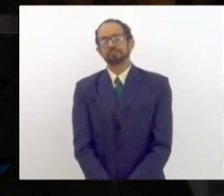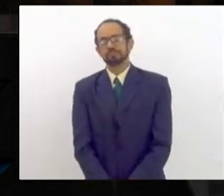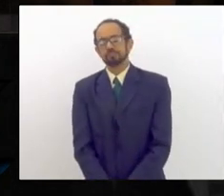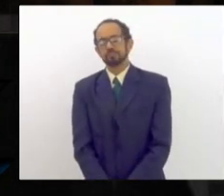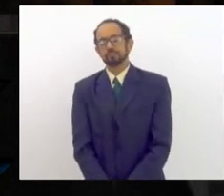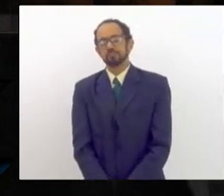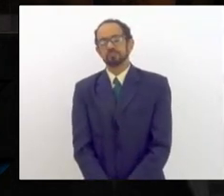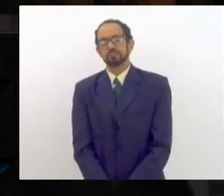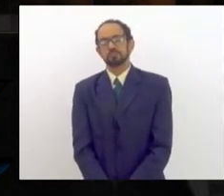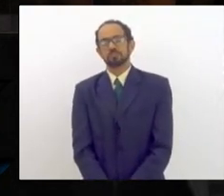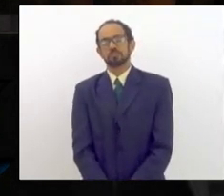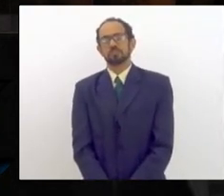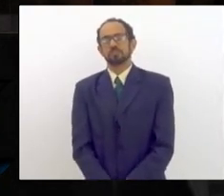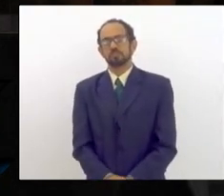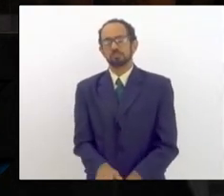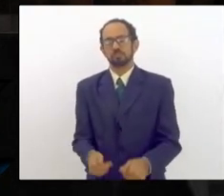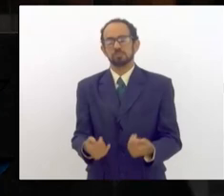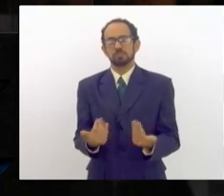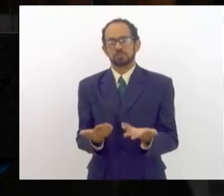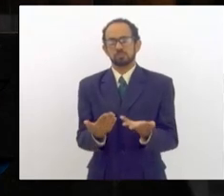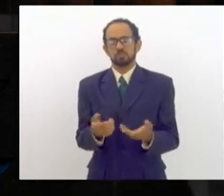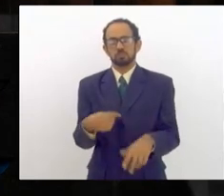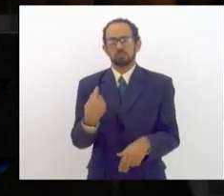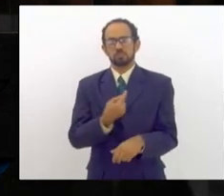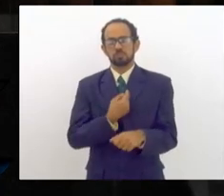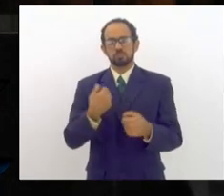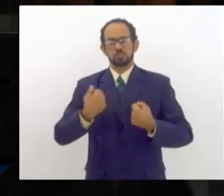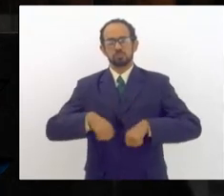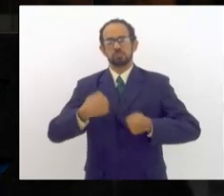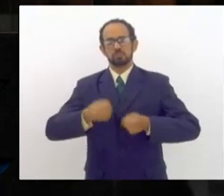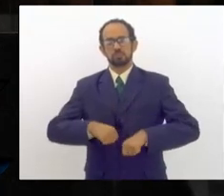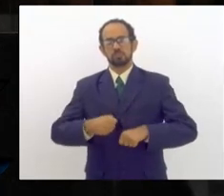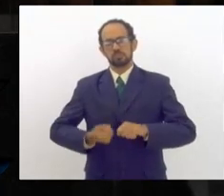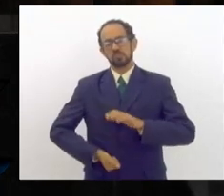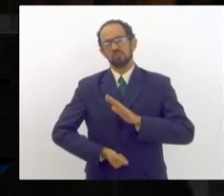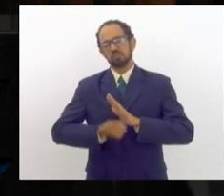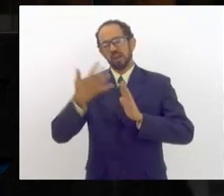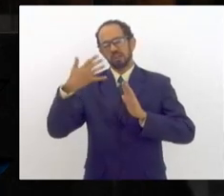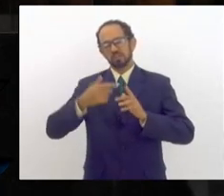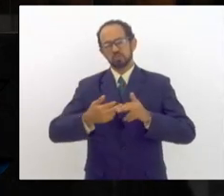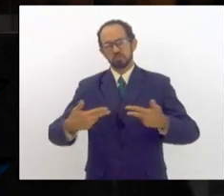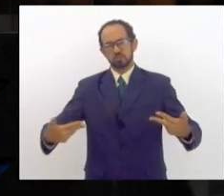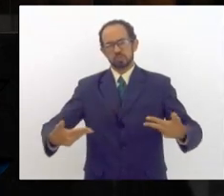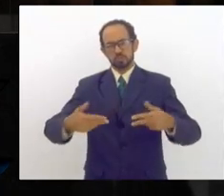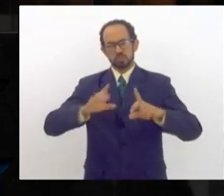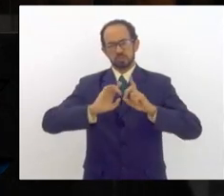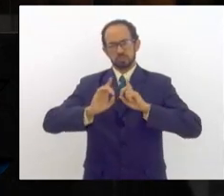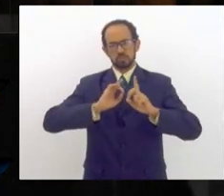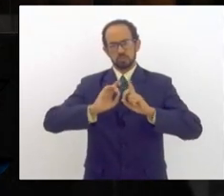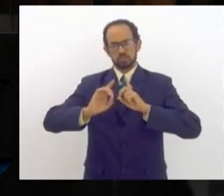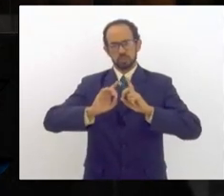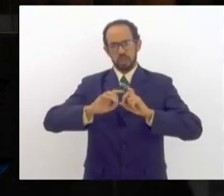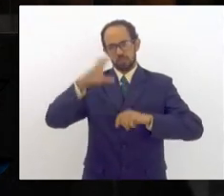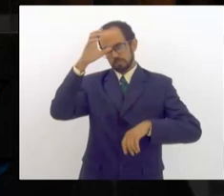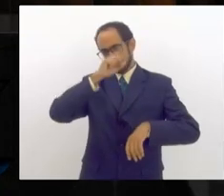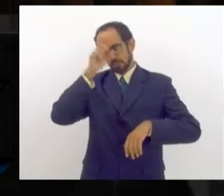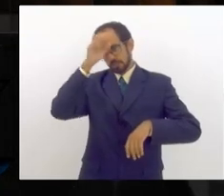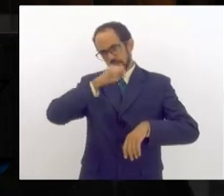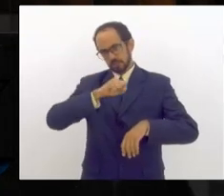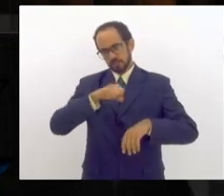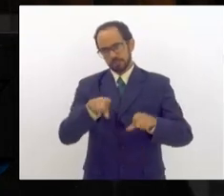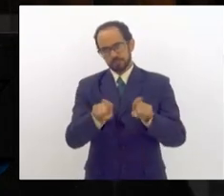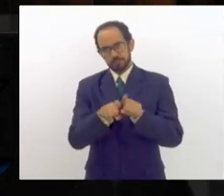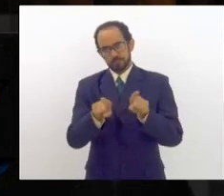então nós temos que muita coisa a discutir a aprender e